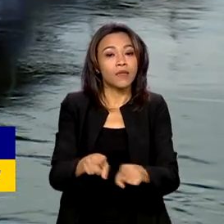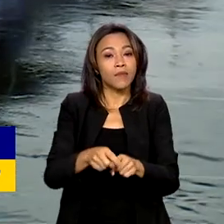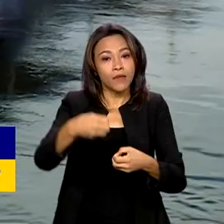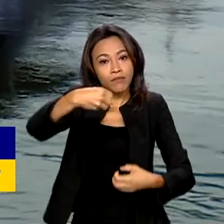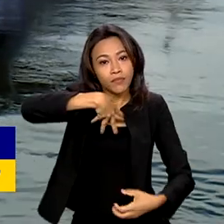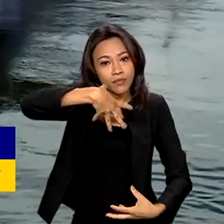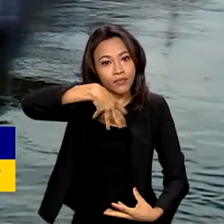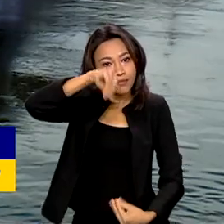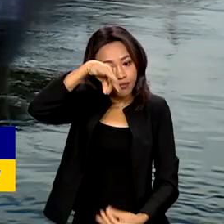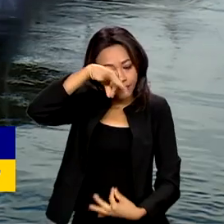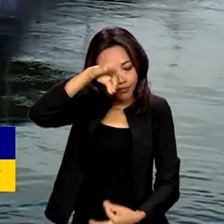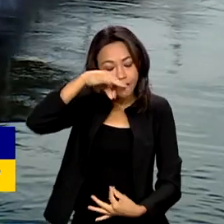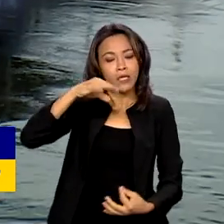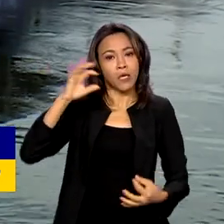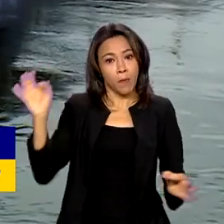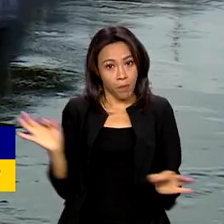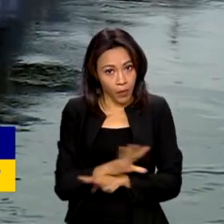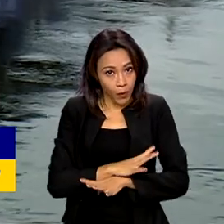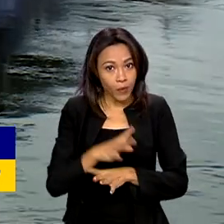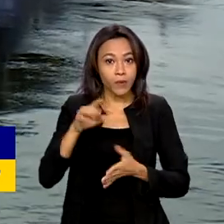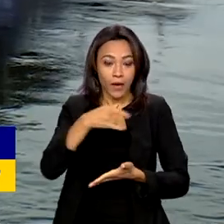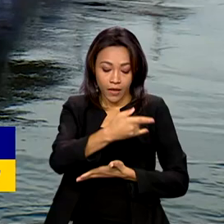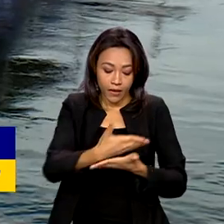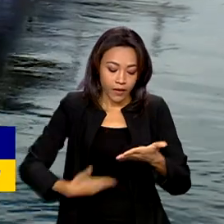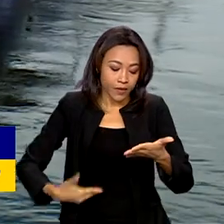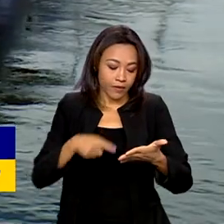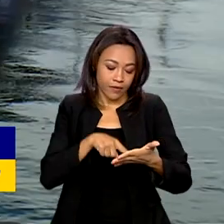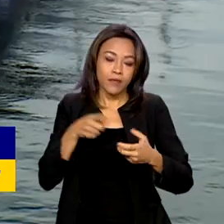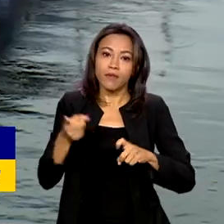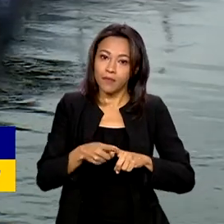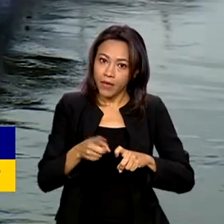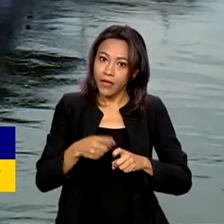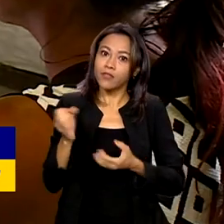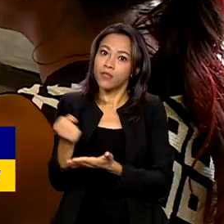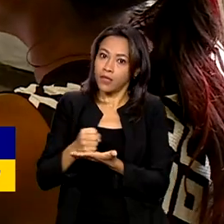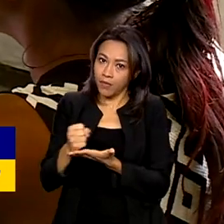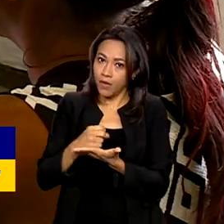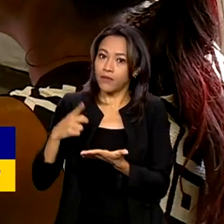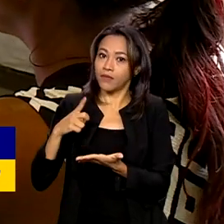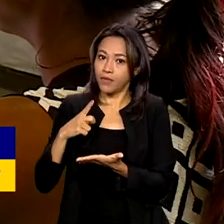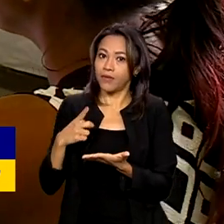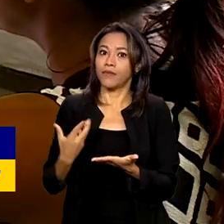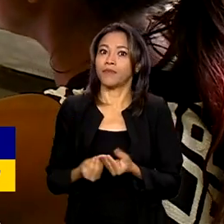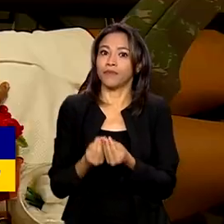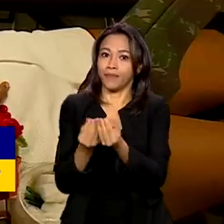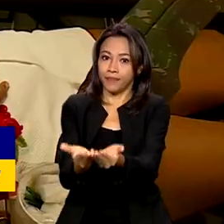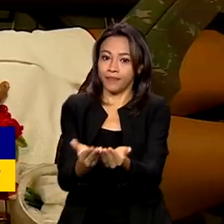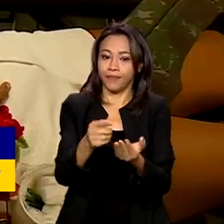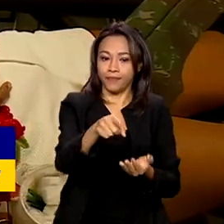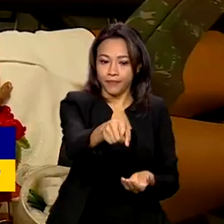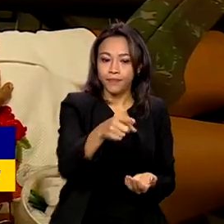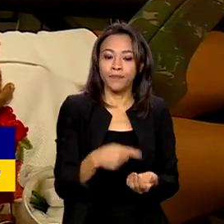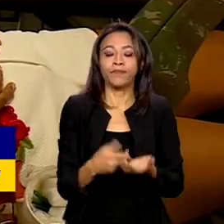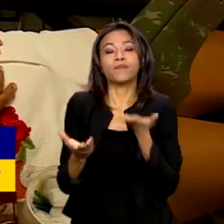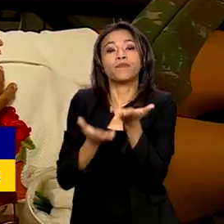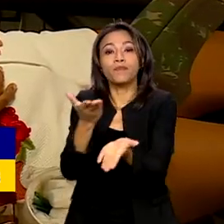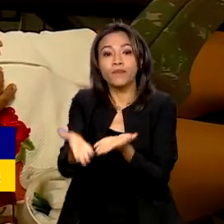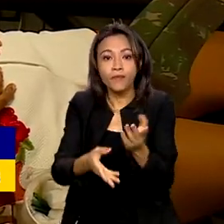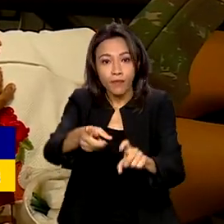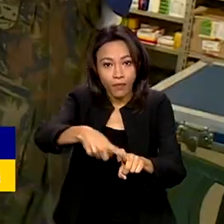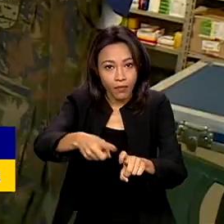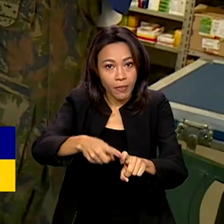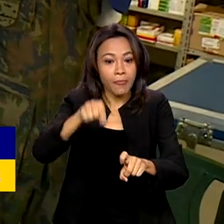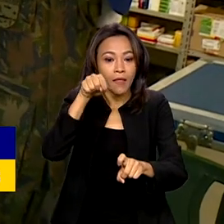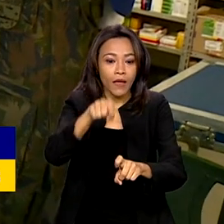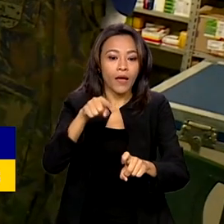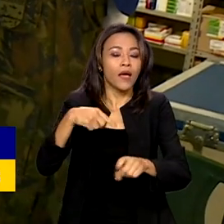cada atendimento, saíram daqui com encaminhamento médico e remédio. As consultas médicas fazem parte da Operação